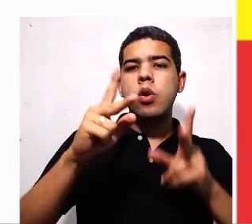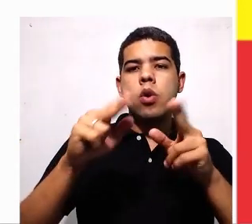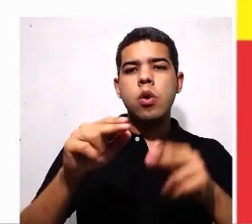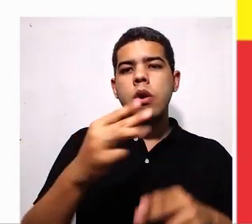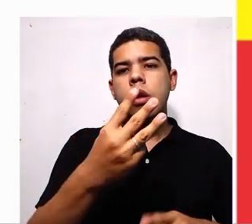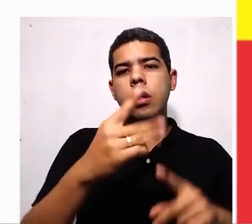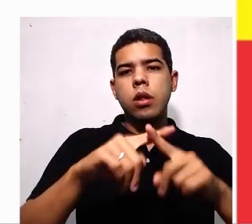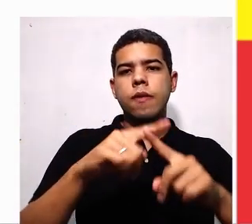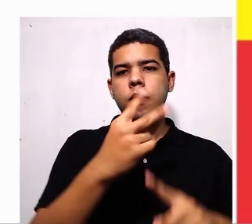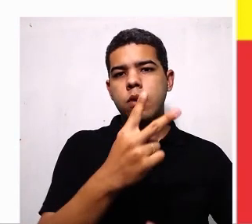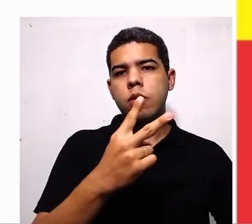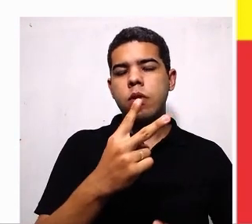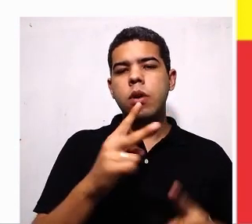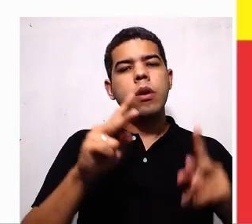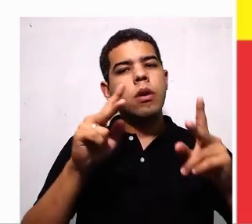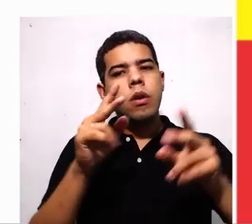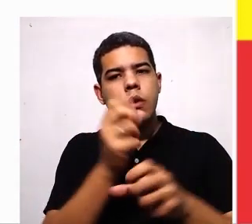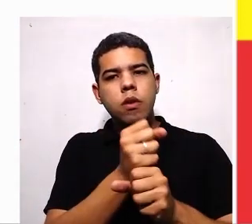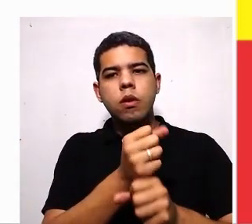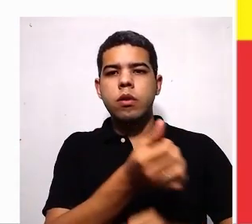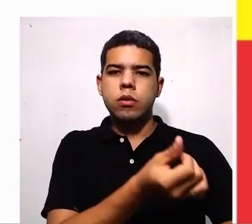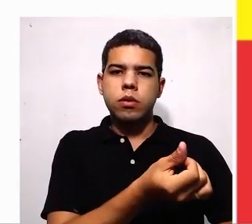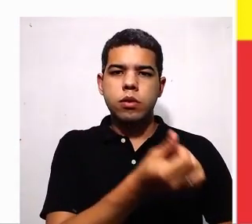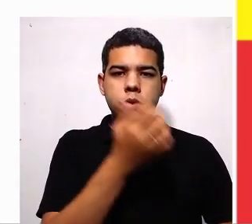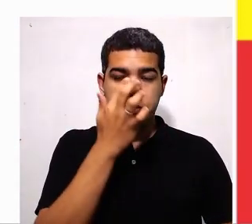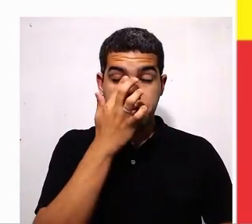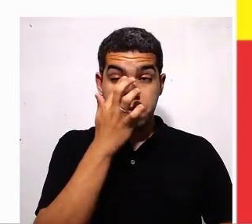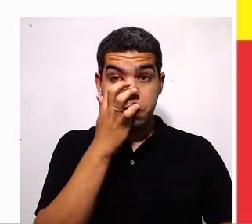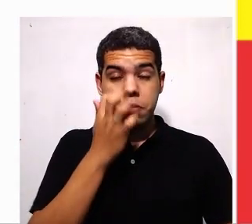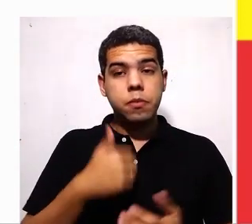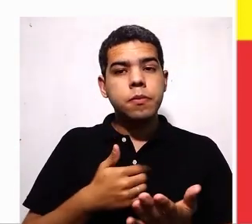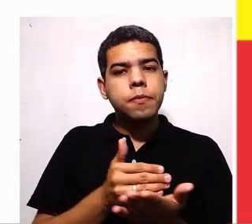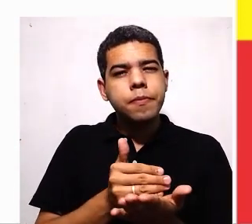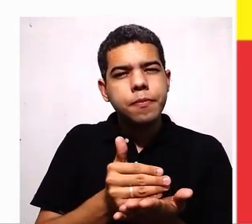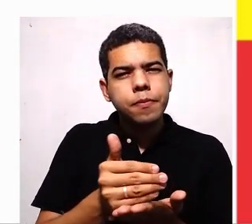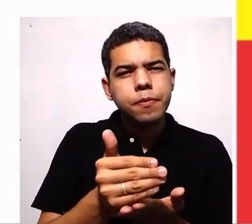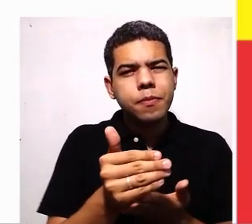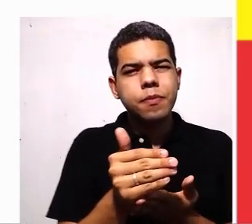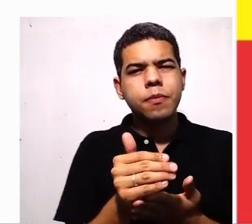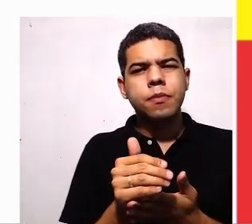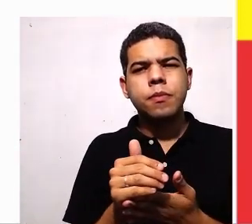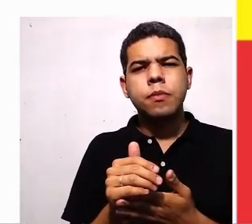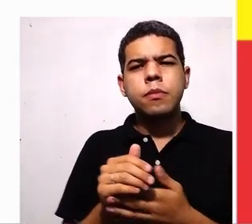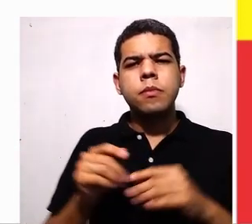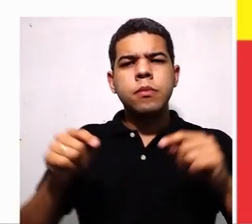vezes 2, que vai ser 6. Beleza? Eu iniciei essa